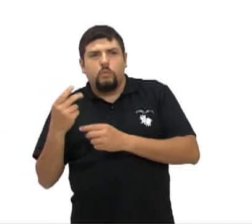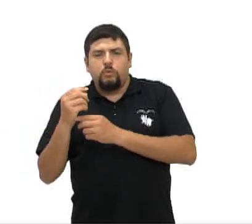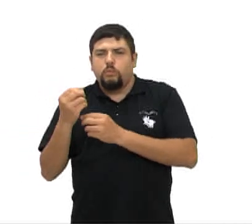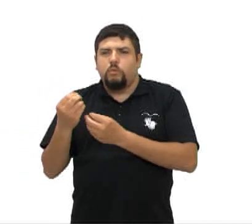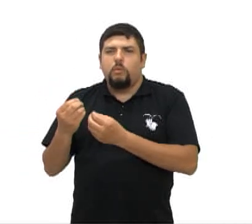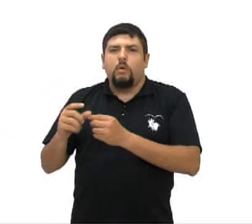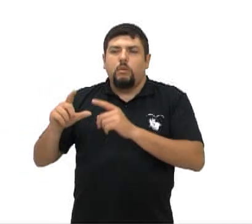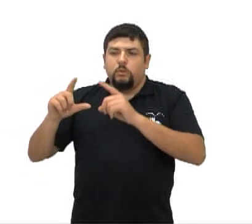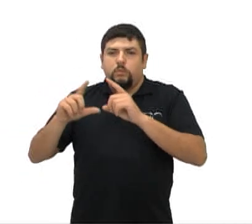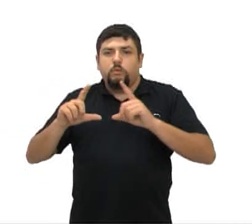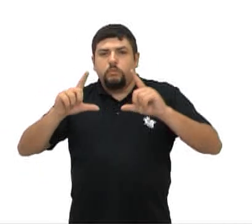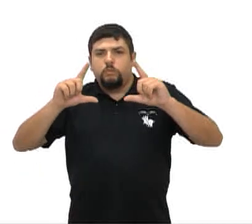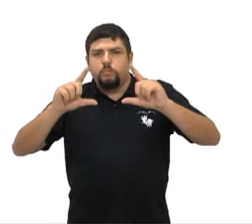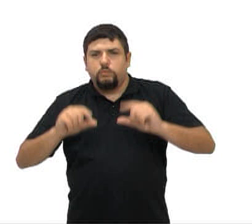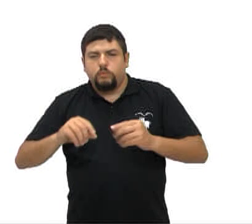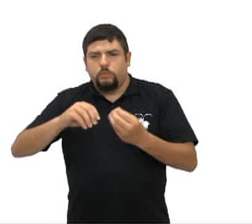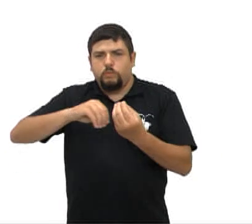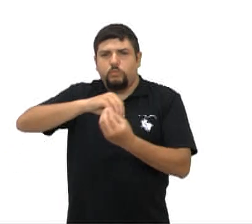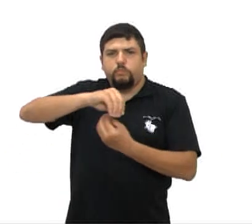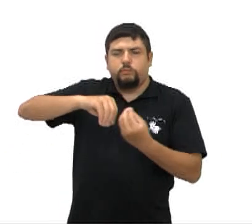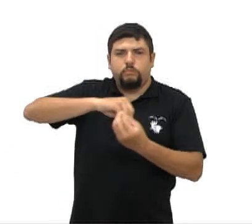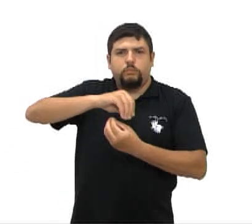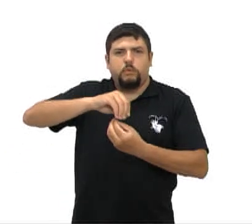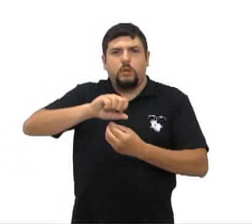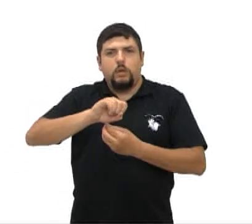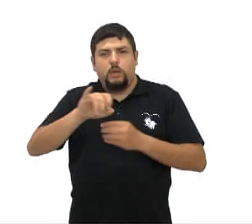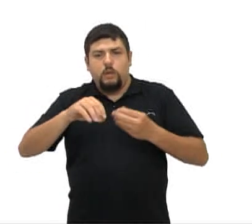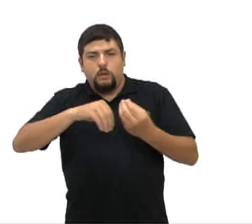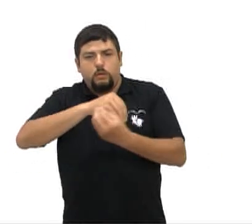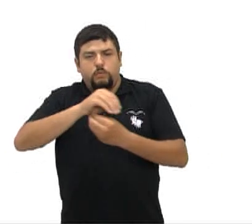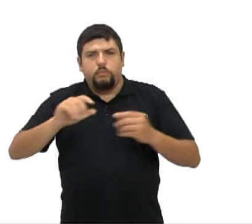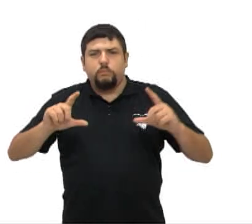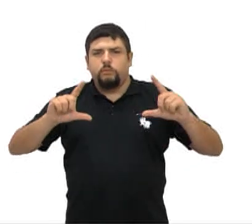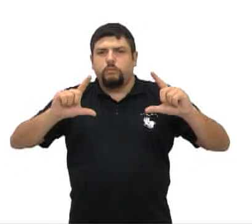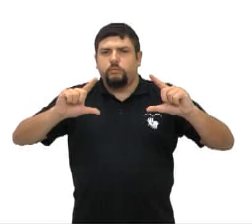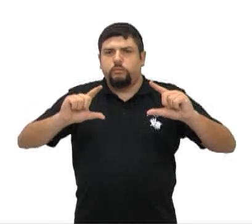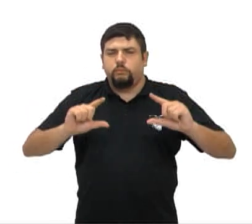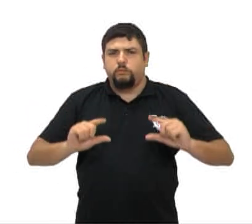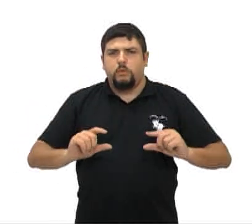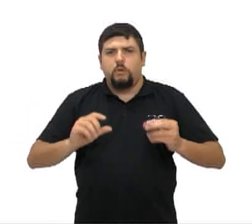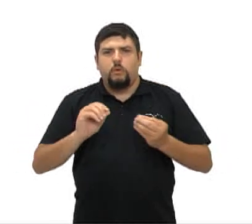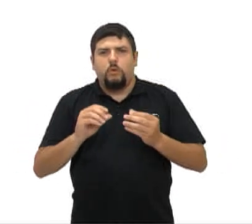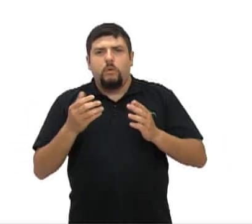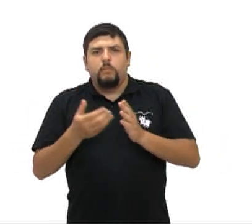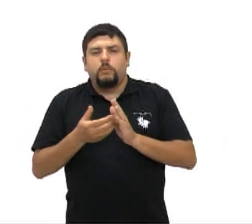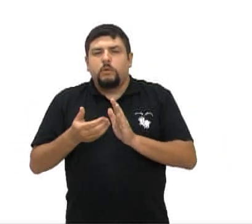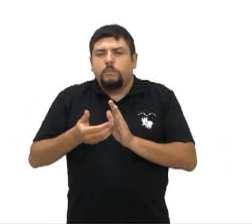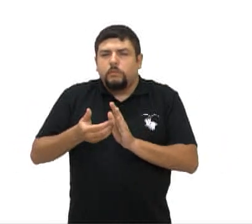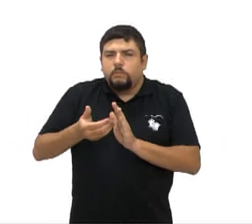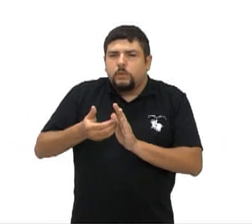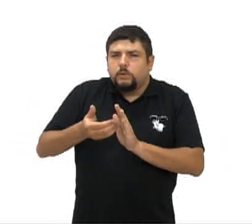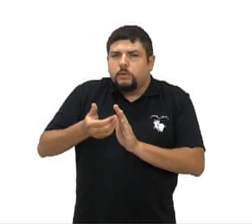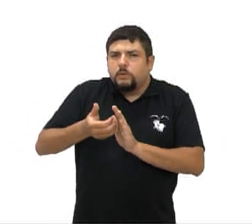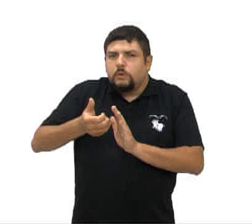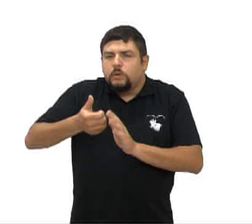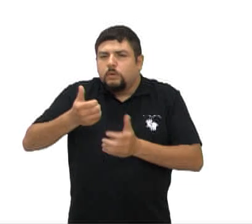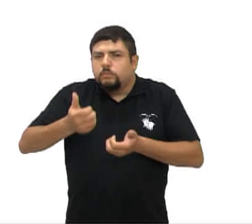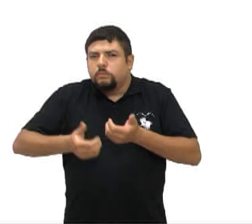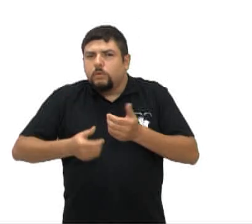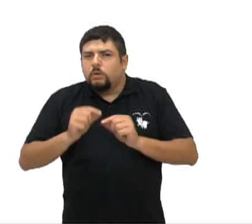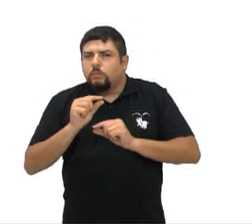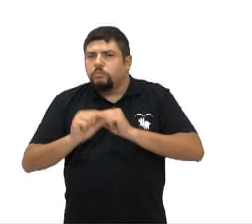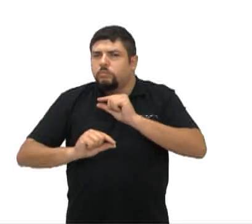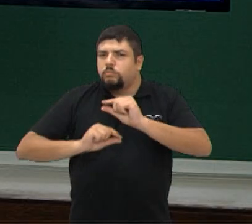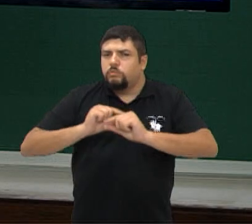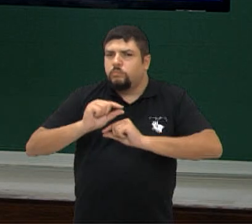dos produtos. Ou seja, se eu diminuo a concentração aqui, retirando-os do sistema à medida que eles forem formados. Então, diminuir a